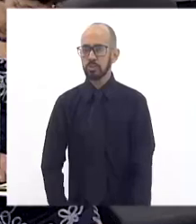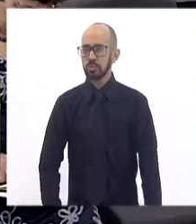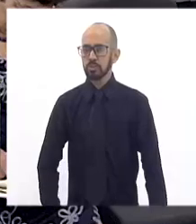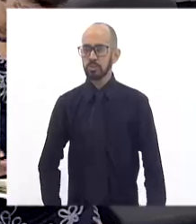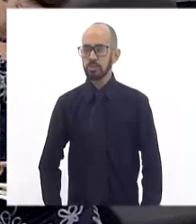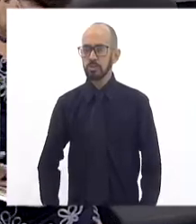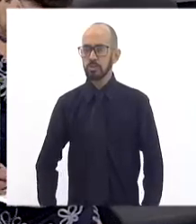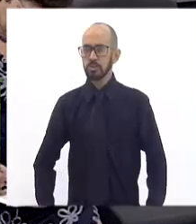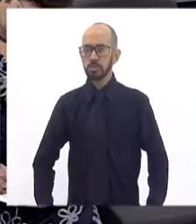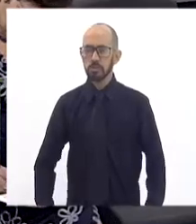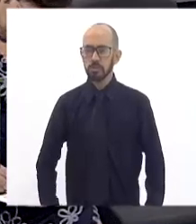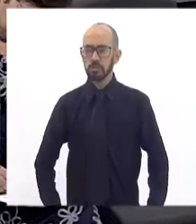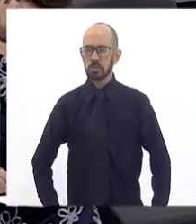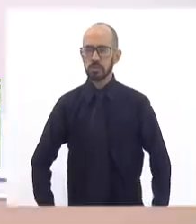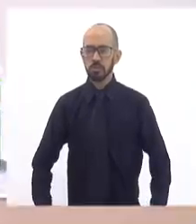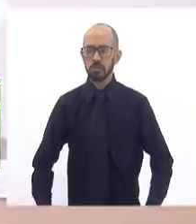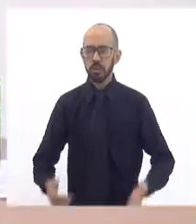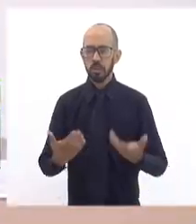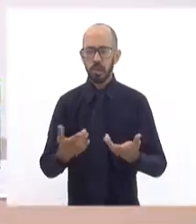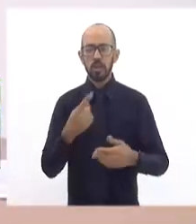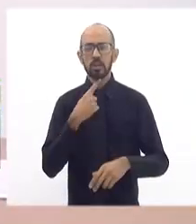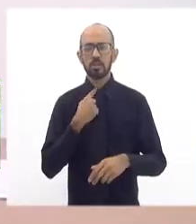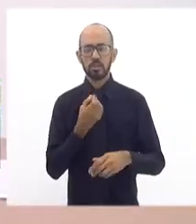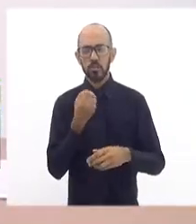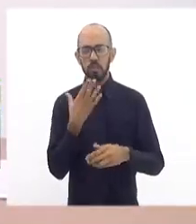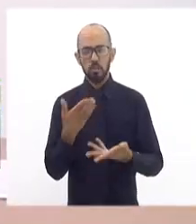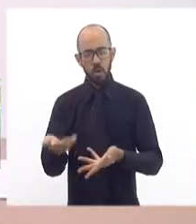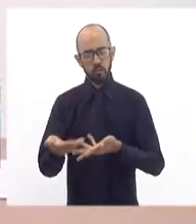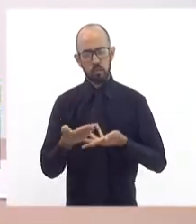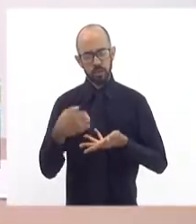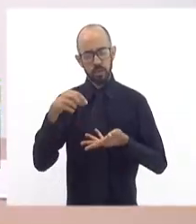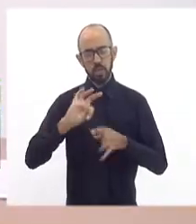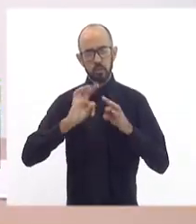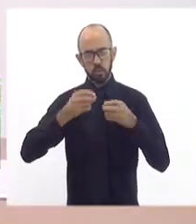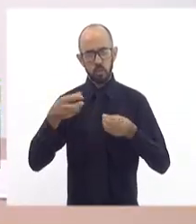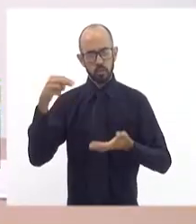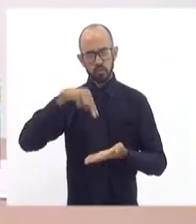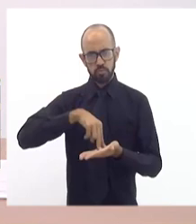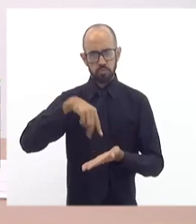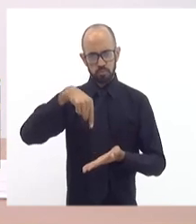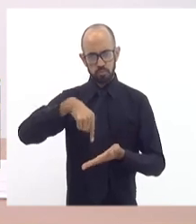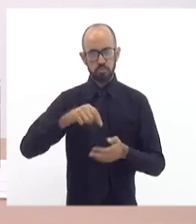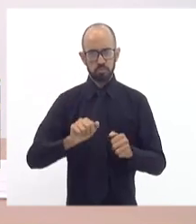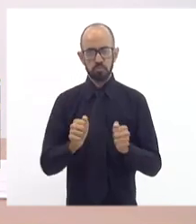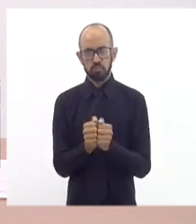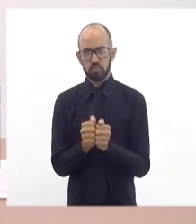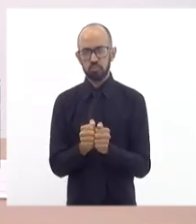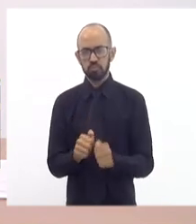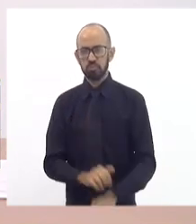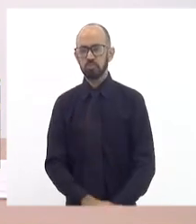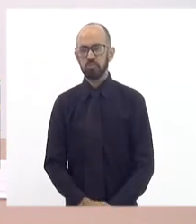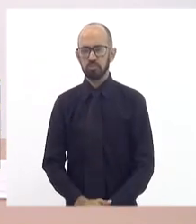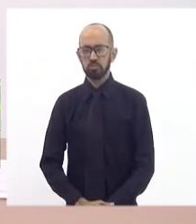Eu também quero desejar boa vendo a todos e todas as presenças aqui nessa audiência é